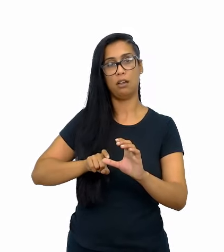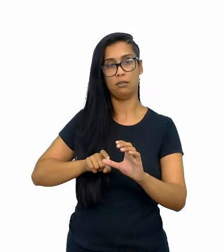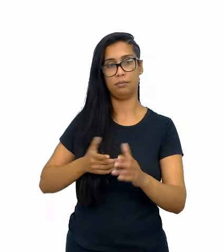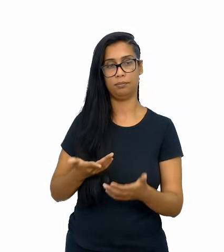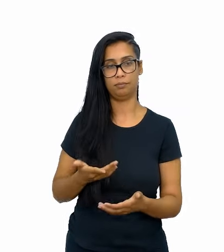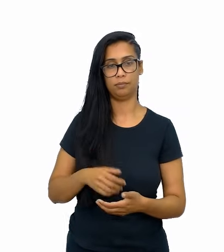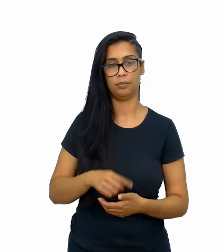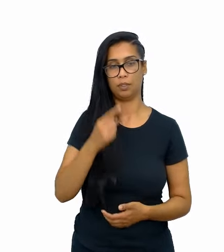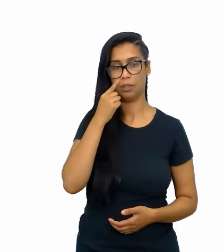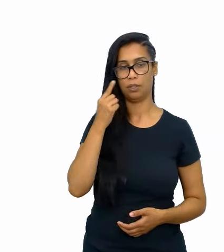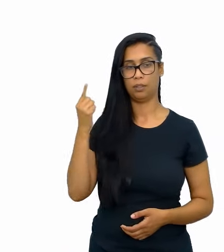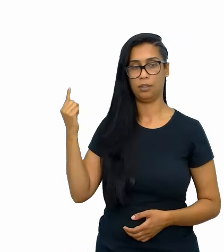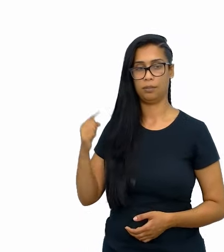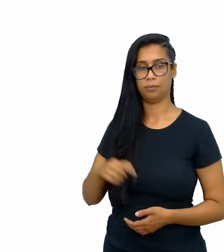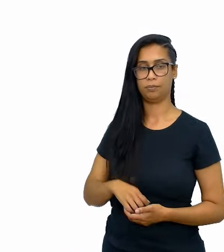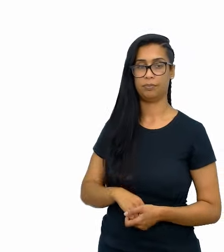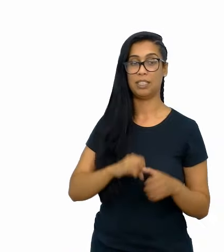E